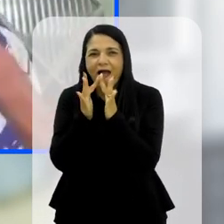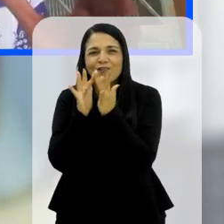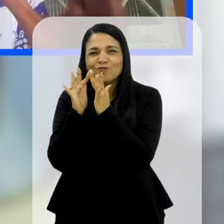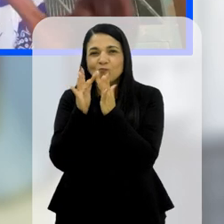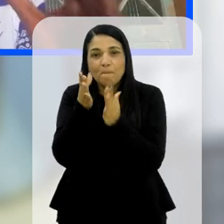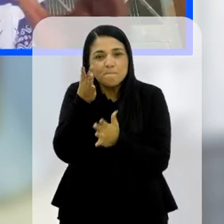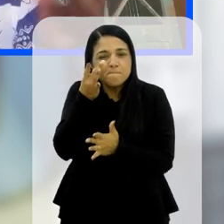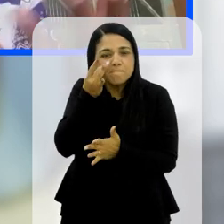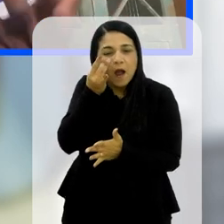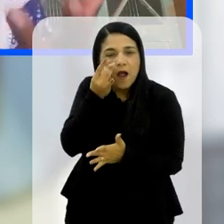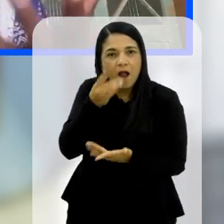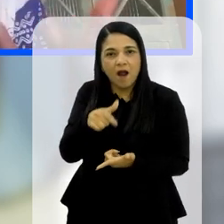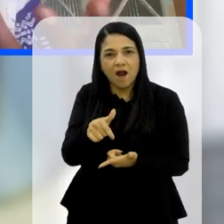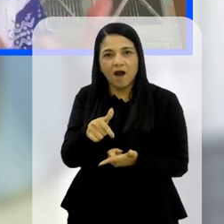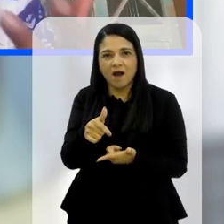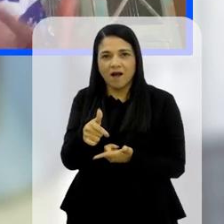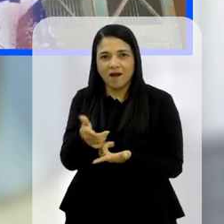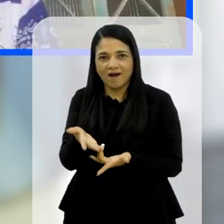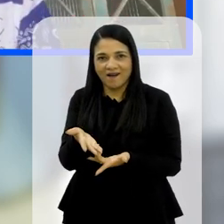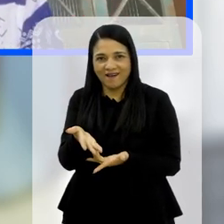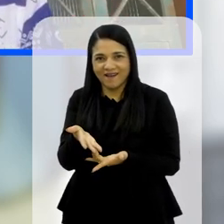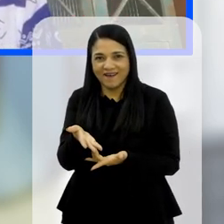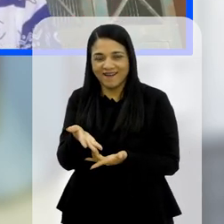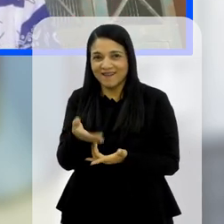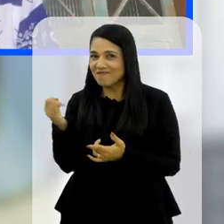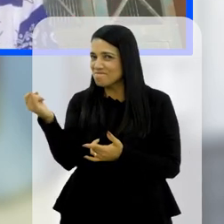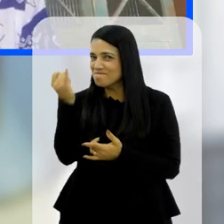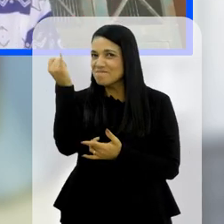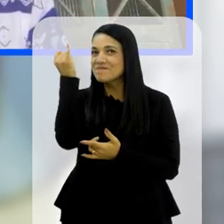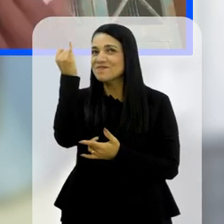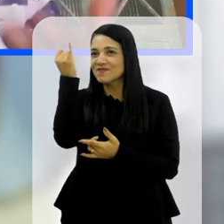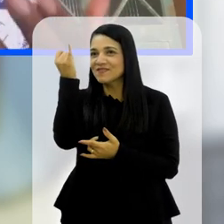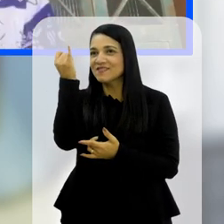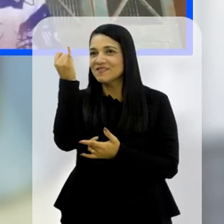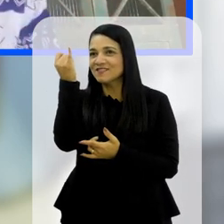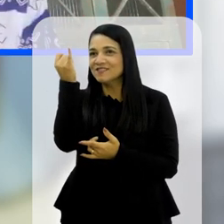de verdade, que a gente Contato vê que pessoal tem mesmo, presencial, né?